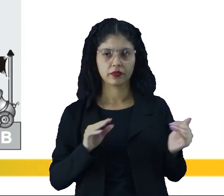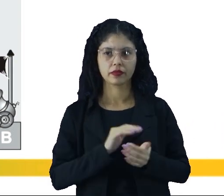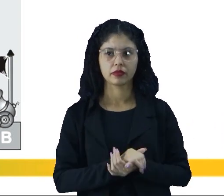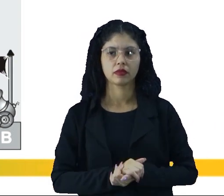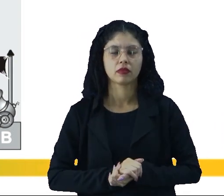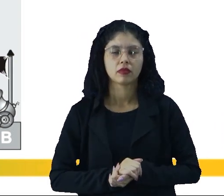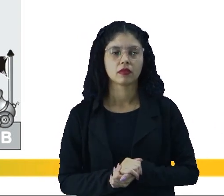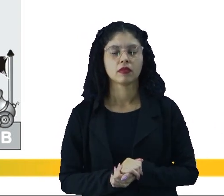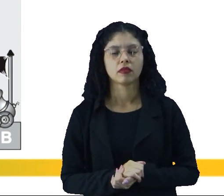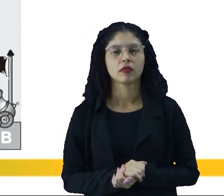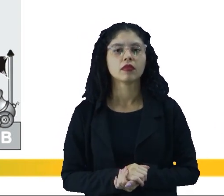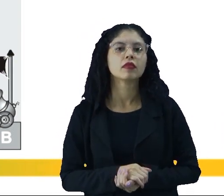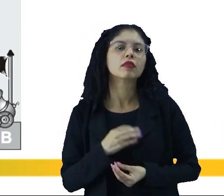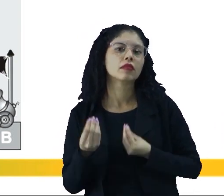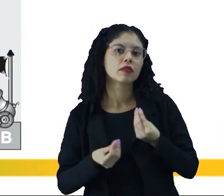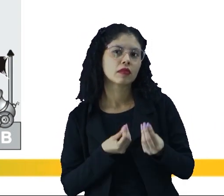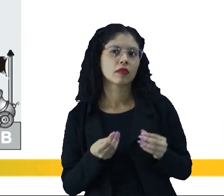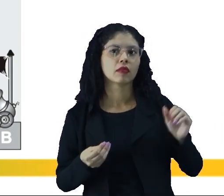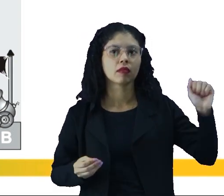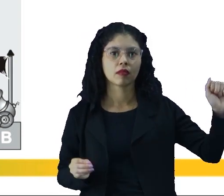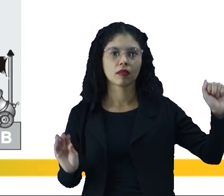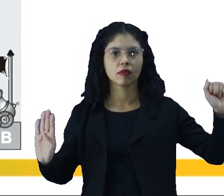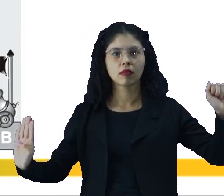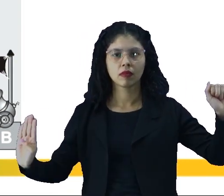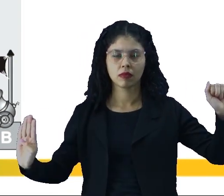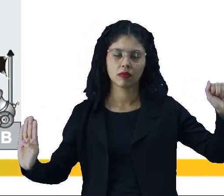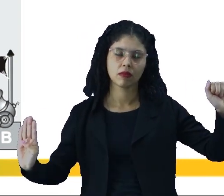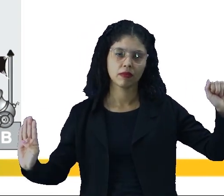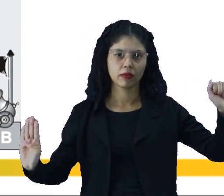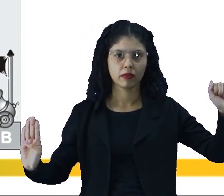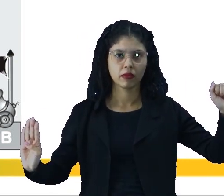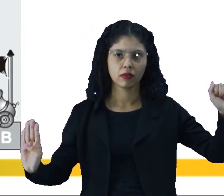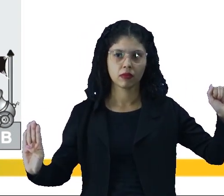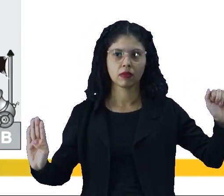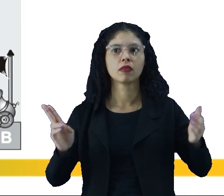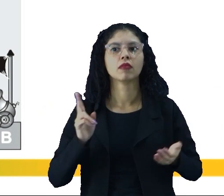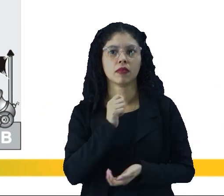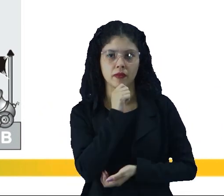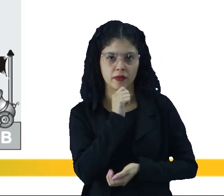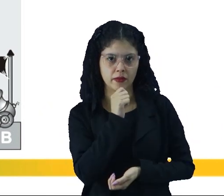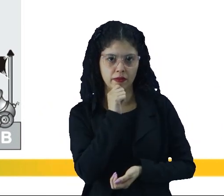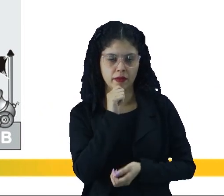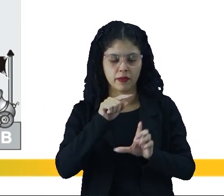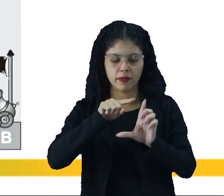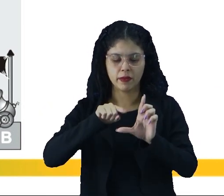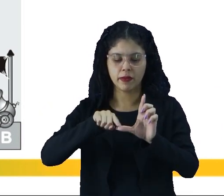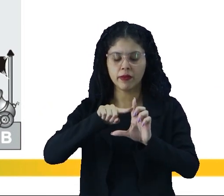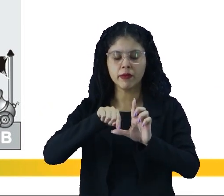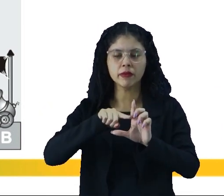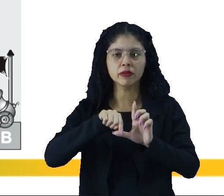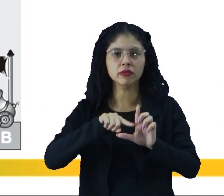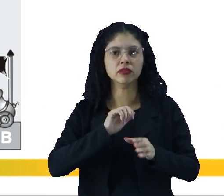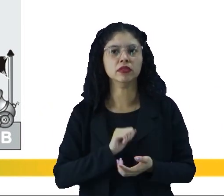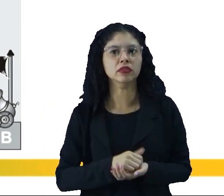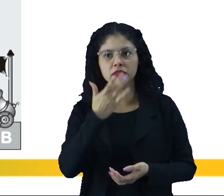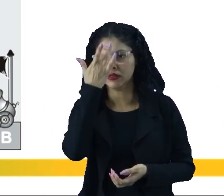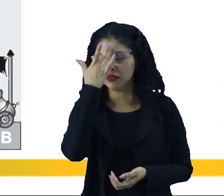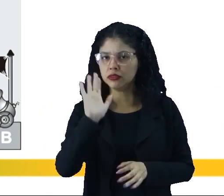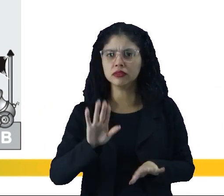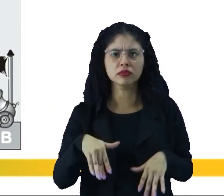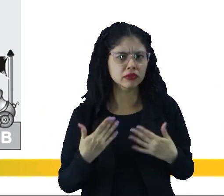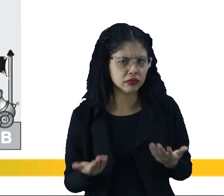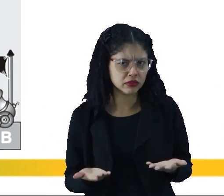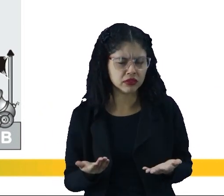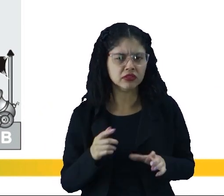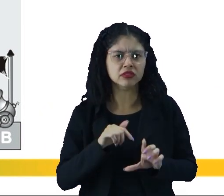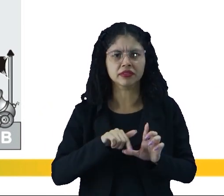120 metros. Tanto o canhão A como o canhão B estão numa posição com ângulo θ ali, né, que nós não sabemos que